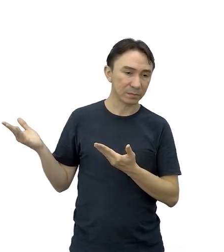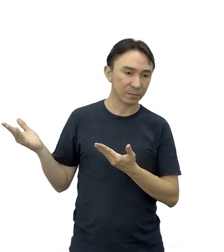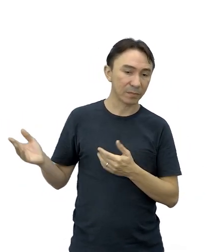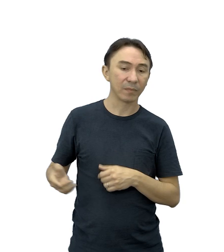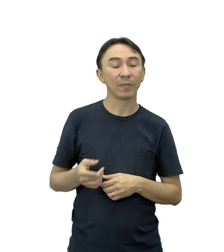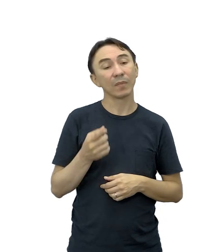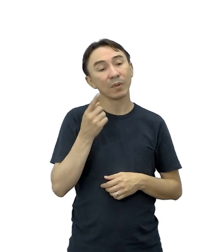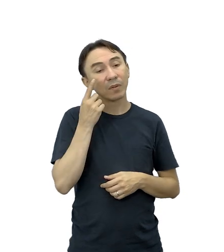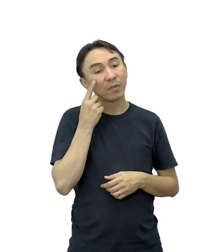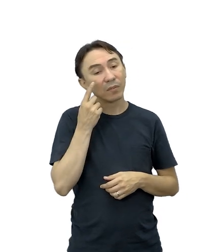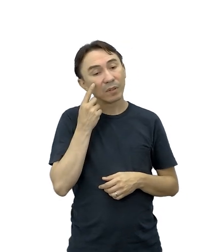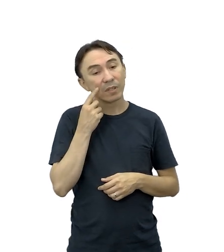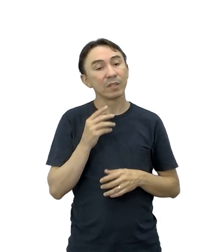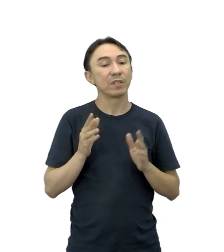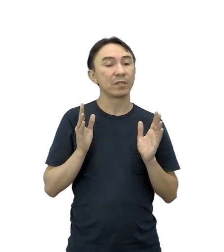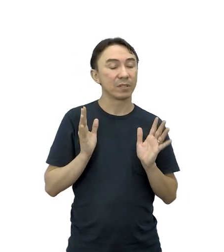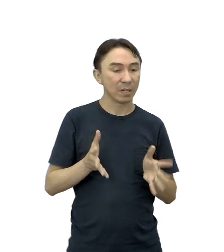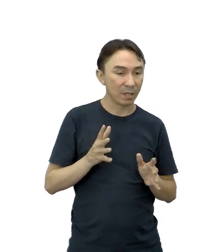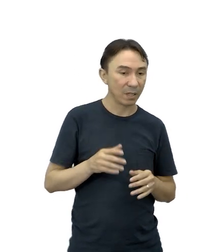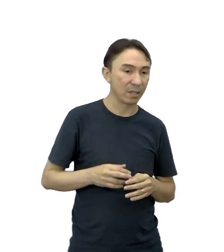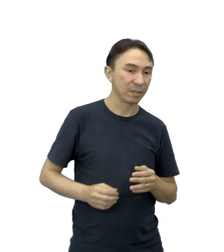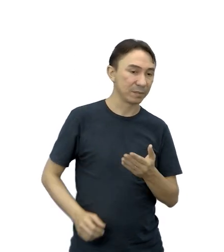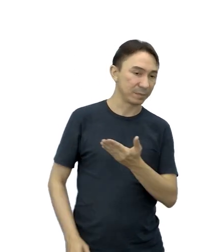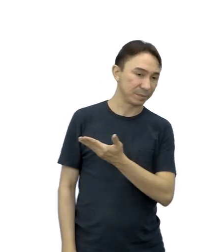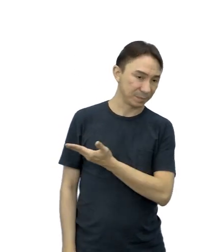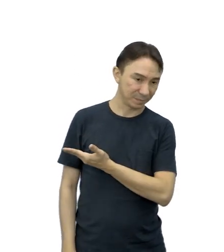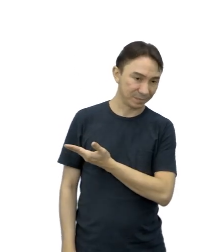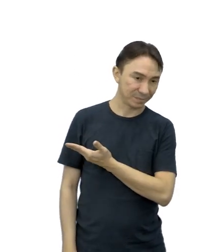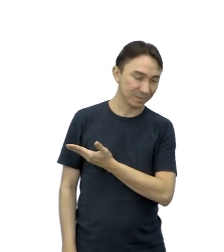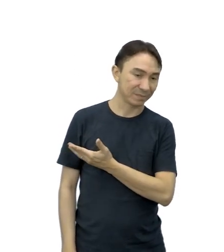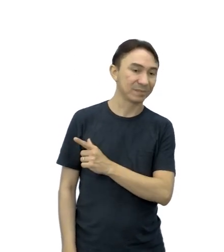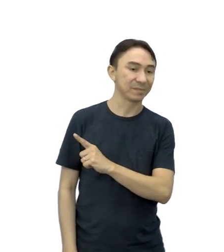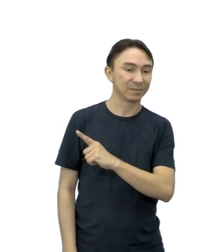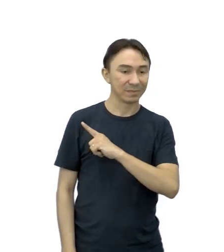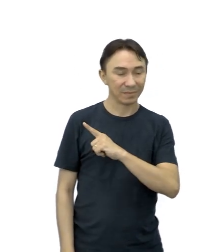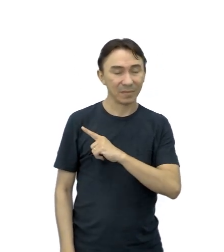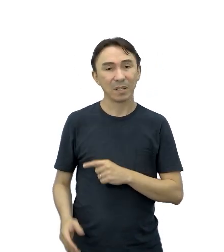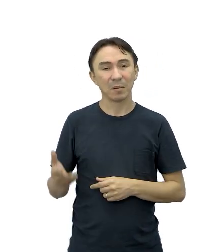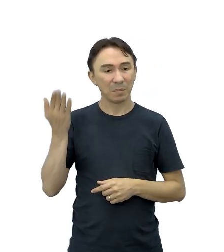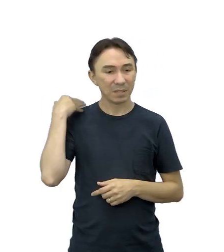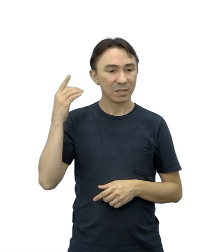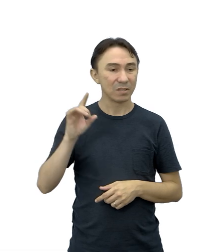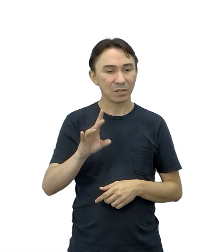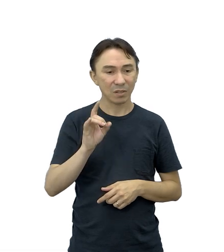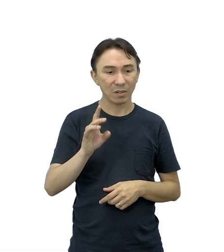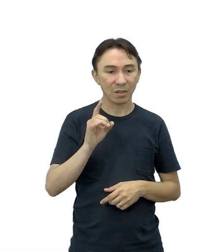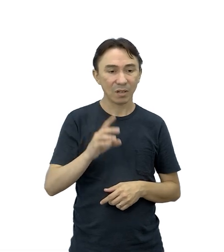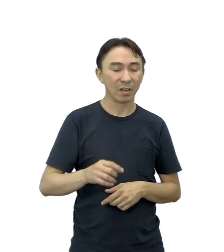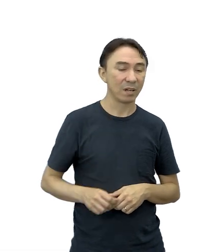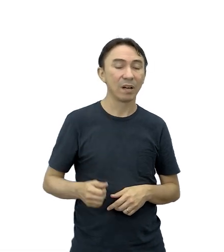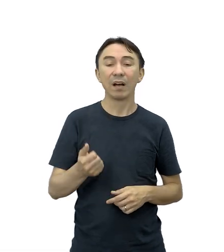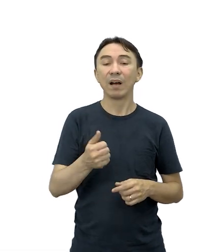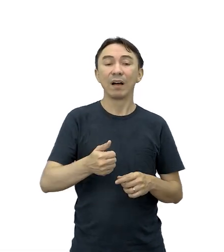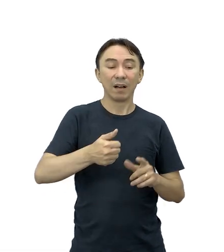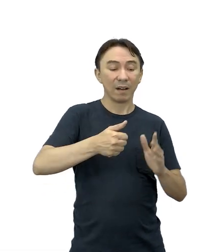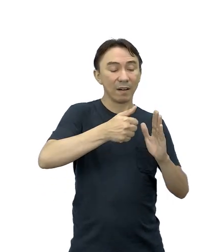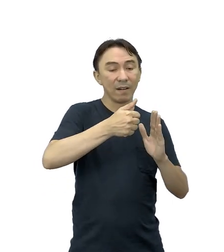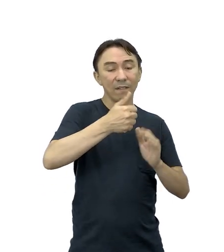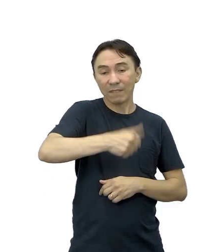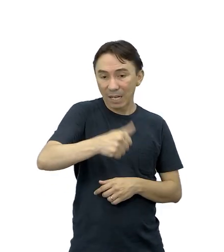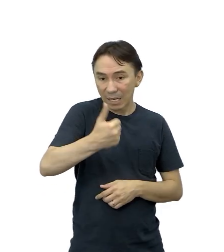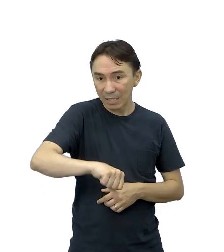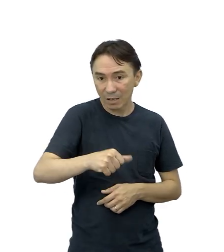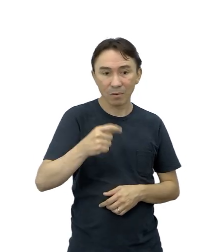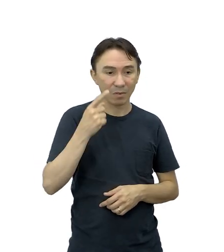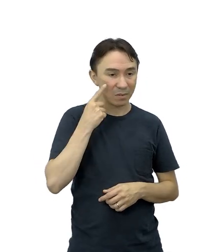já selecionei, e aqui nesse momento nós só tínhamos a avaliação diagnóstica de entrada 2021. Então, muito